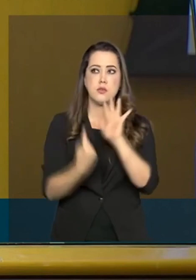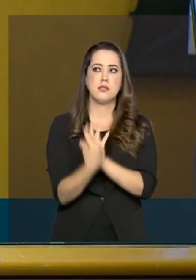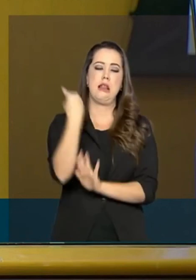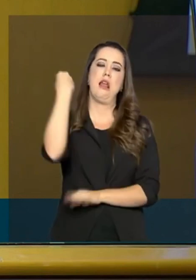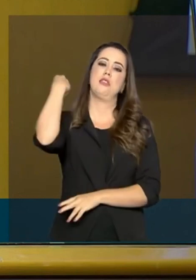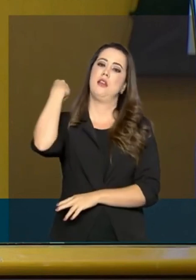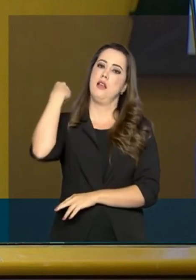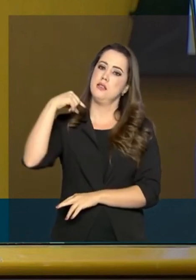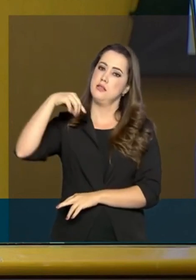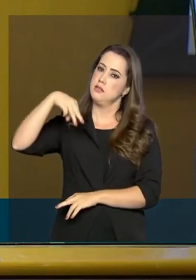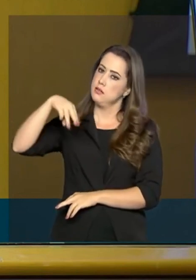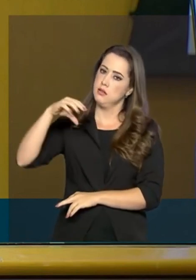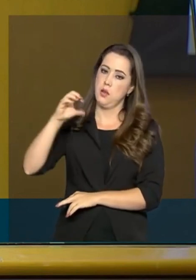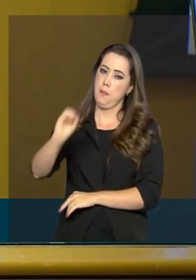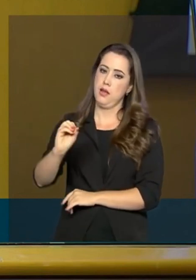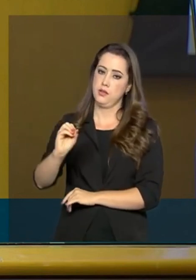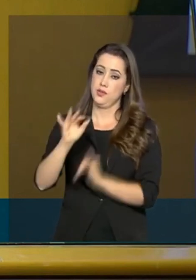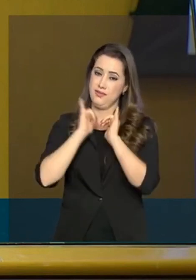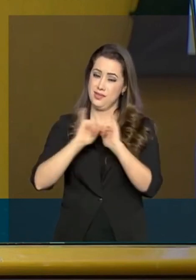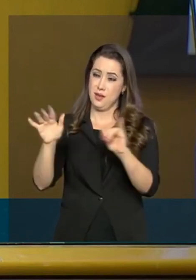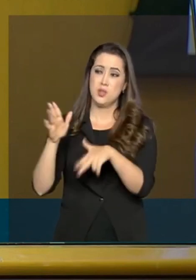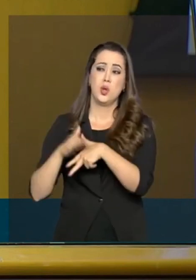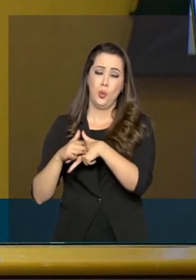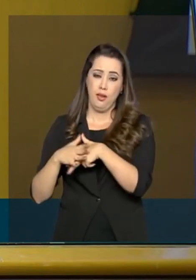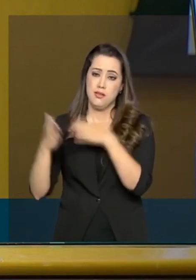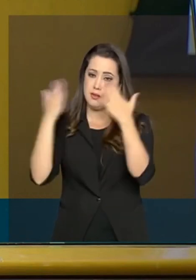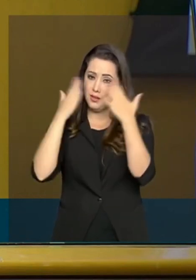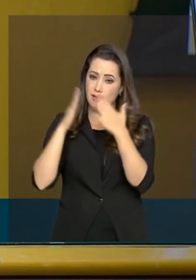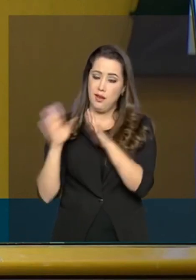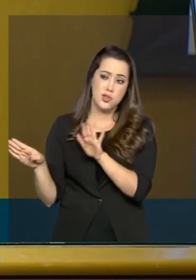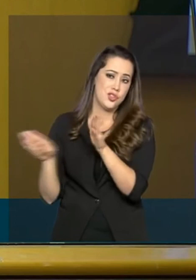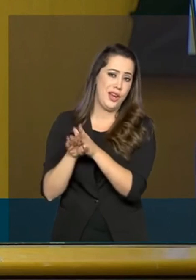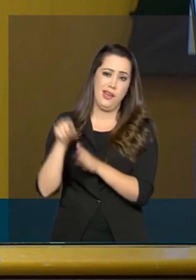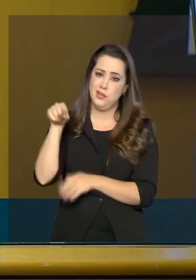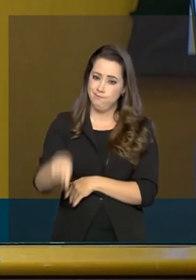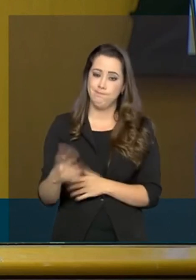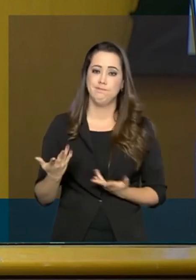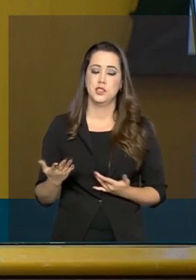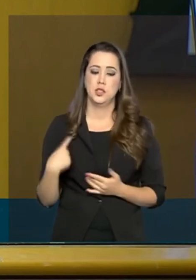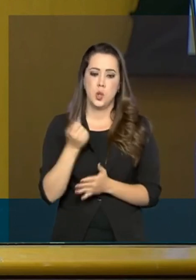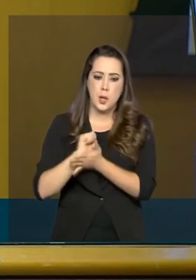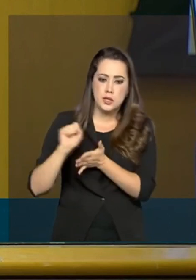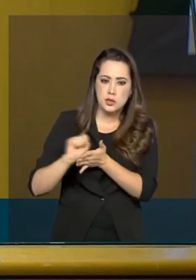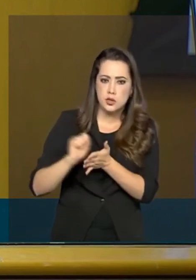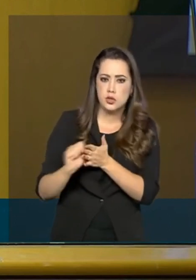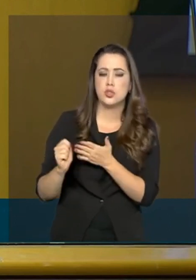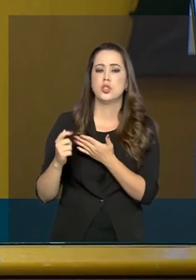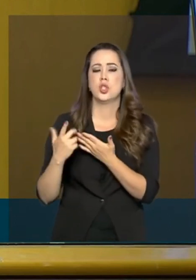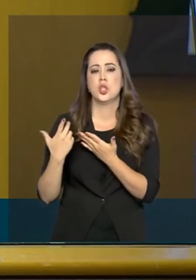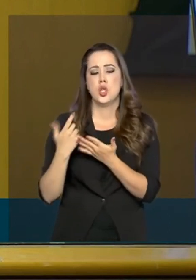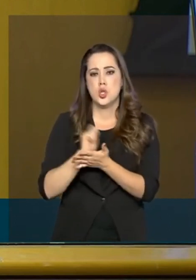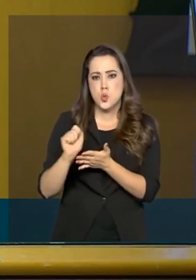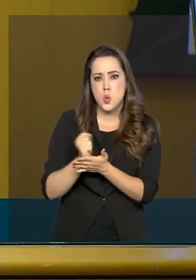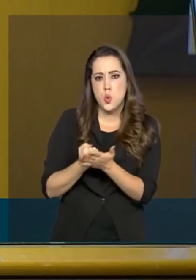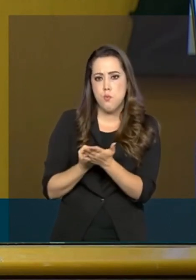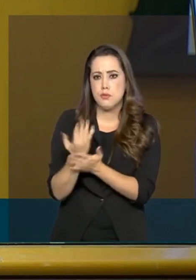março que essa onda, que seria a onda das doenças mentais, ela viria a ocorrer. Publicamos, inclusive, cientificamente,